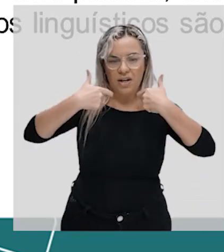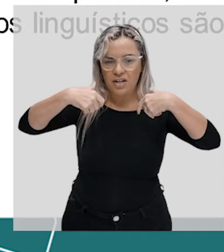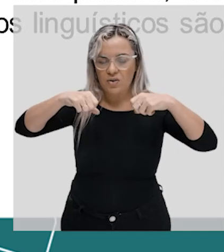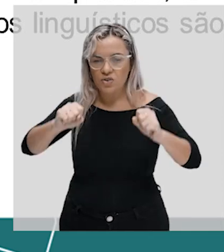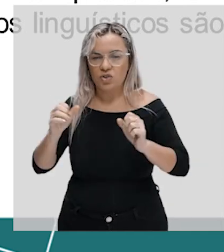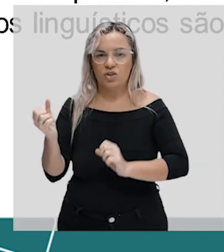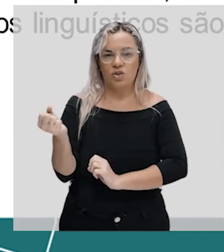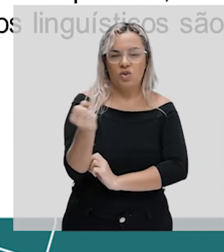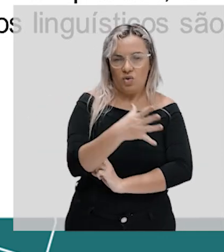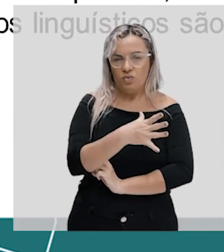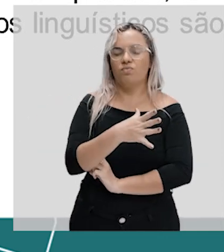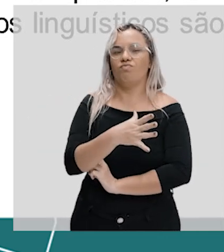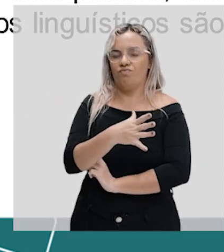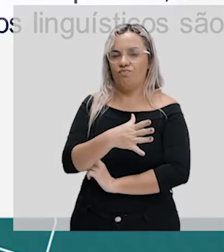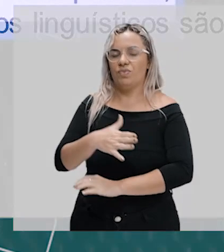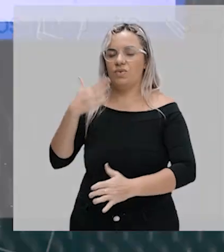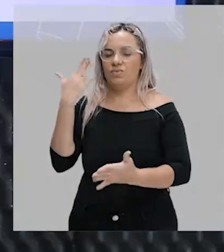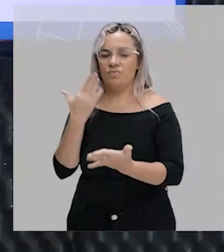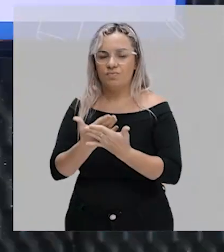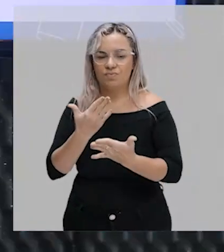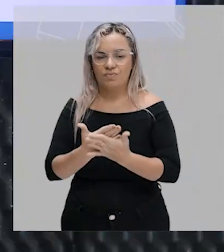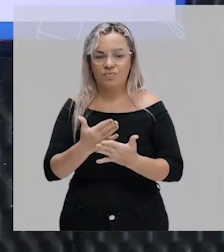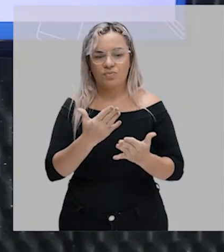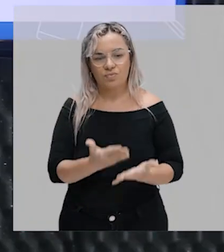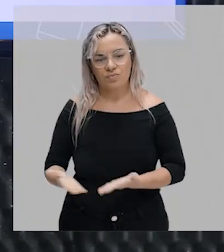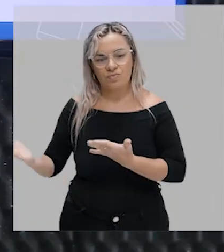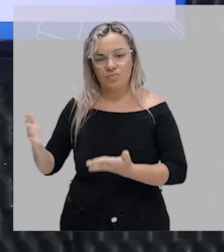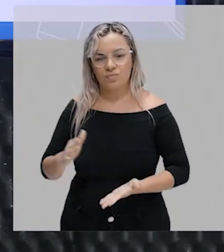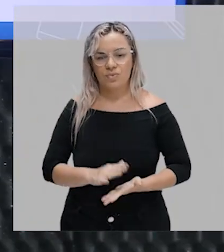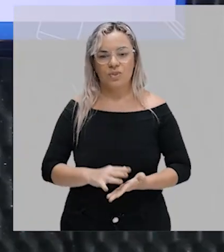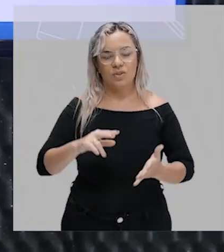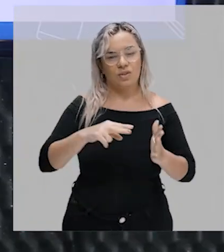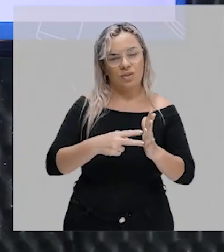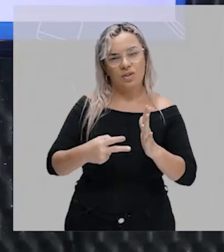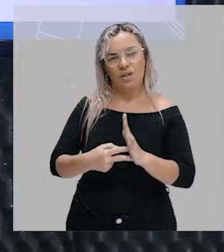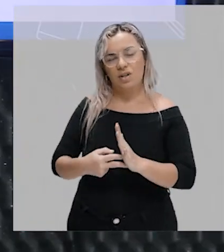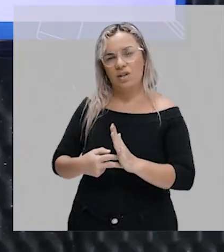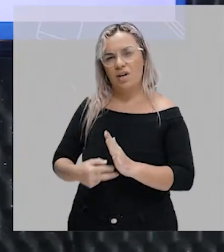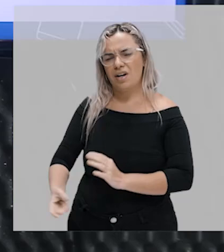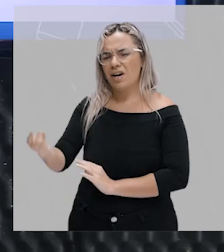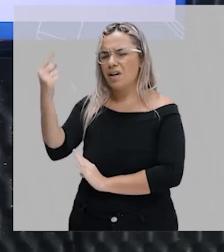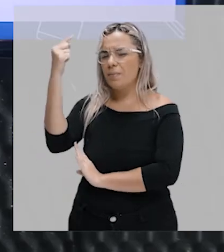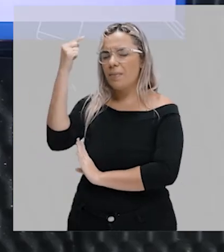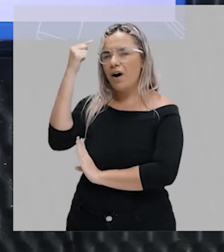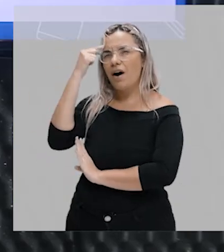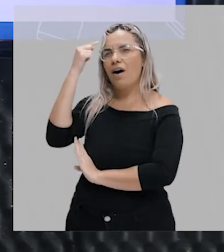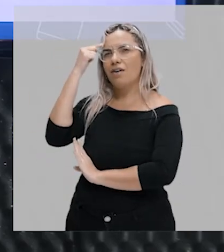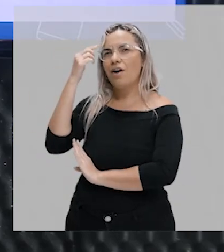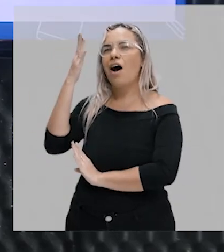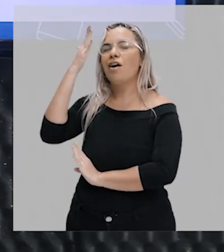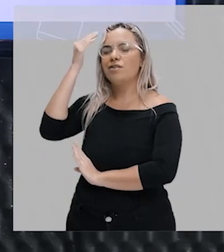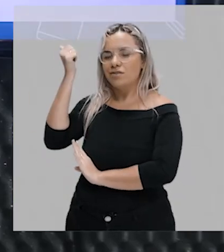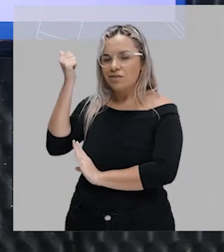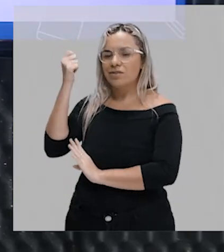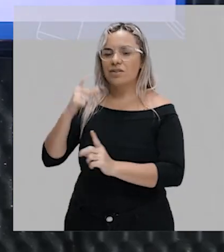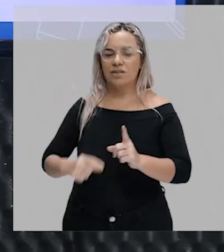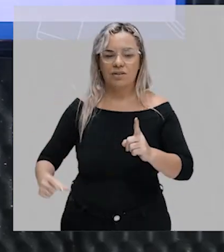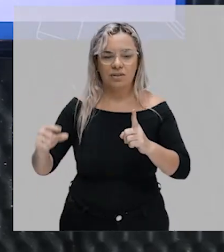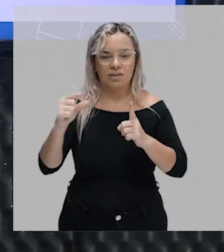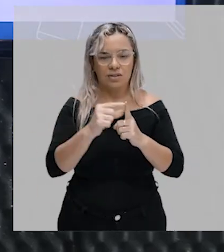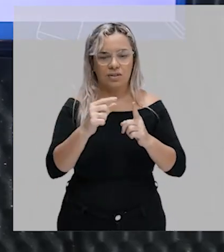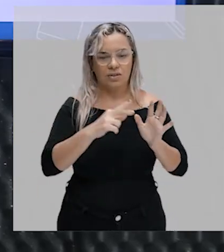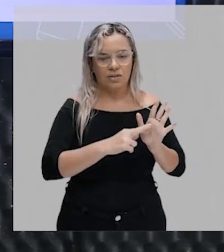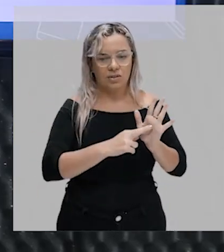da linguística, né? O estudo da língua. E o significante é entendido como aquela imagem que eu acabei de falar, acústica de uma palavra. Isto é